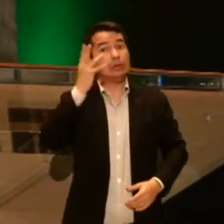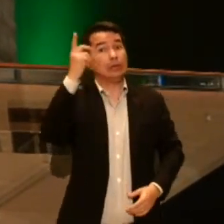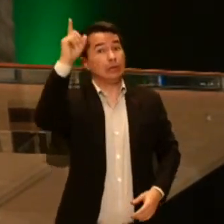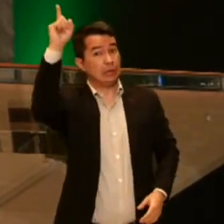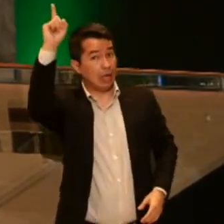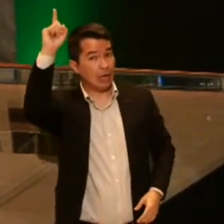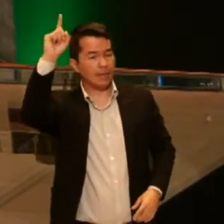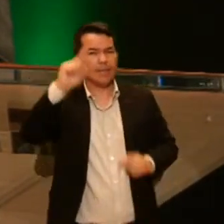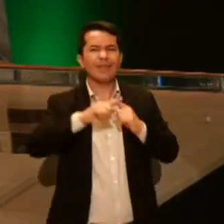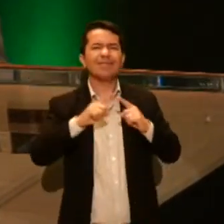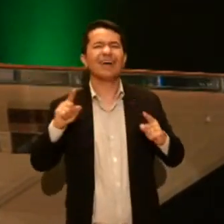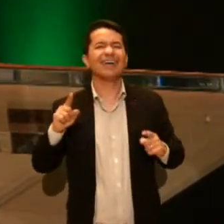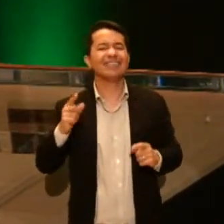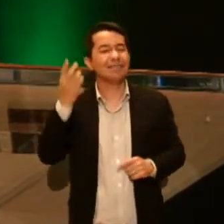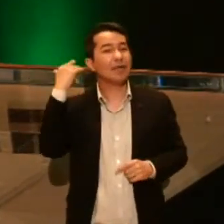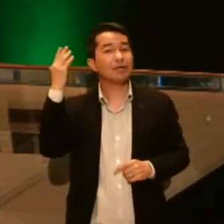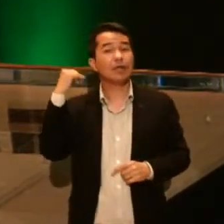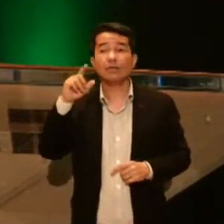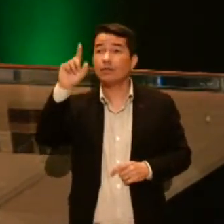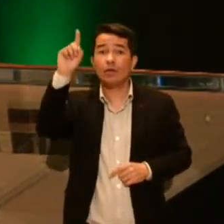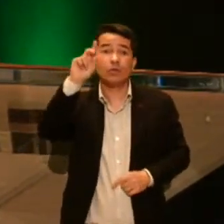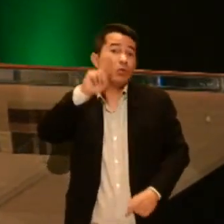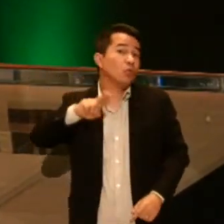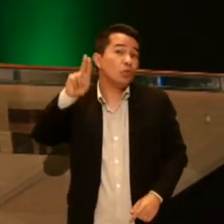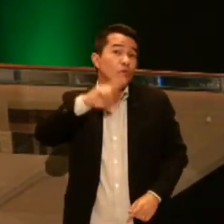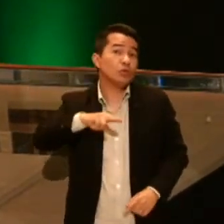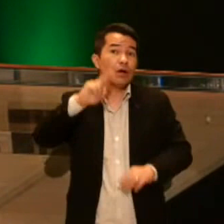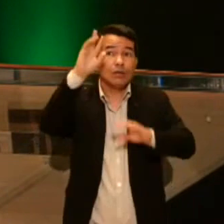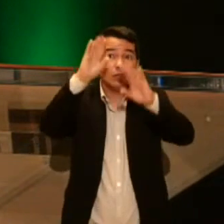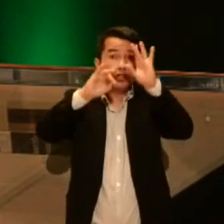de Deus se revelar.